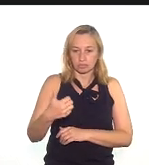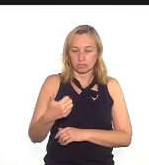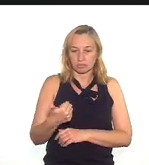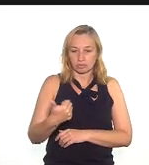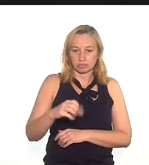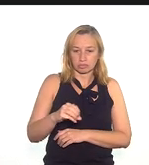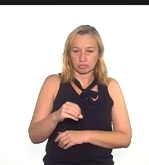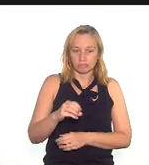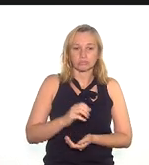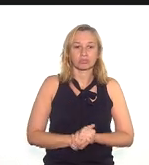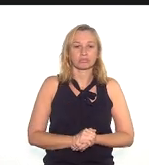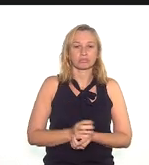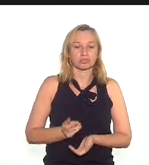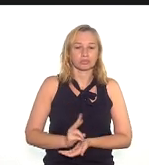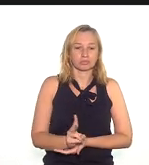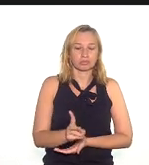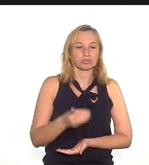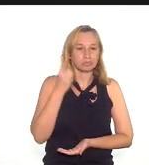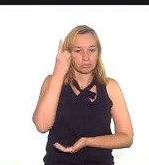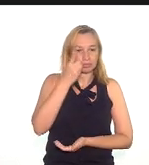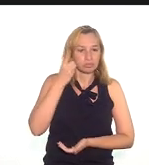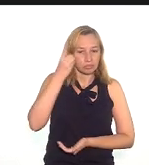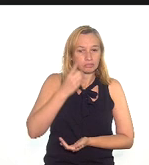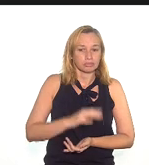Continuando, senhor deputado,